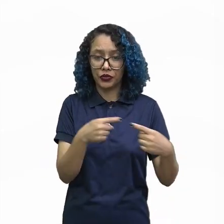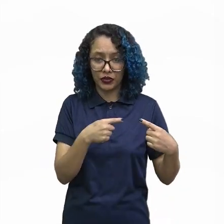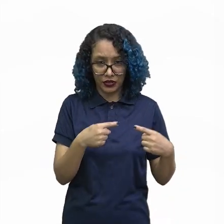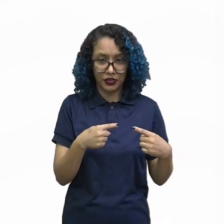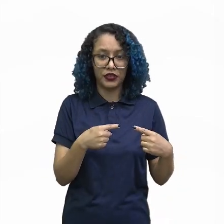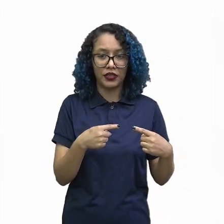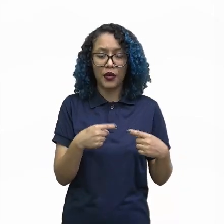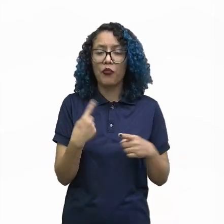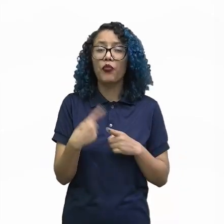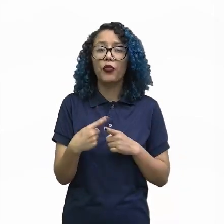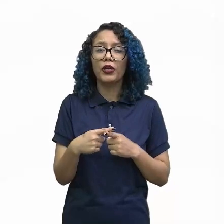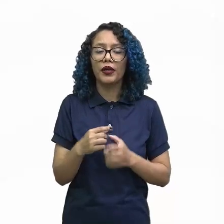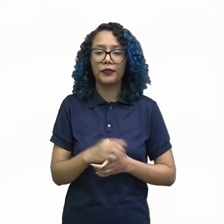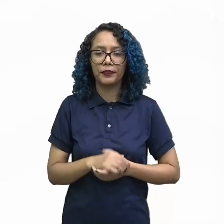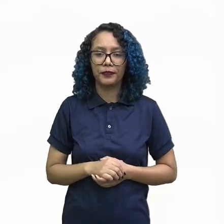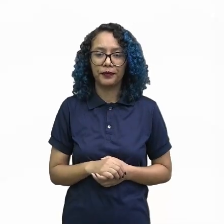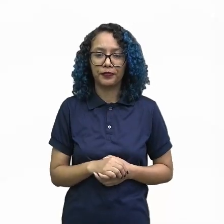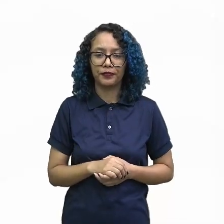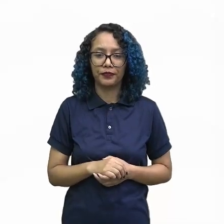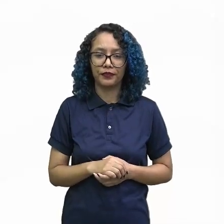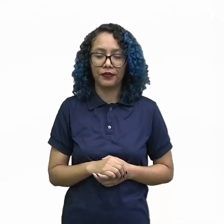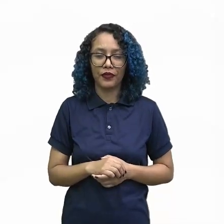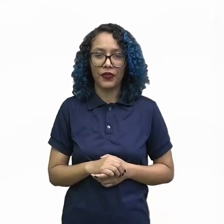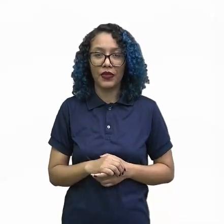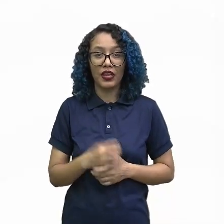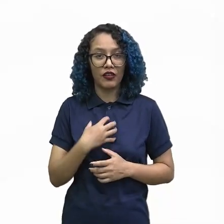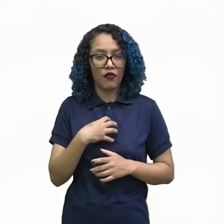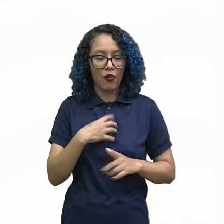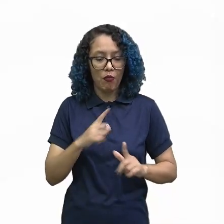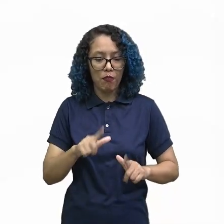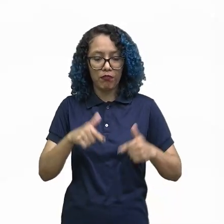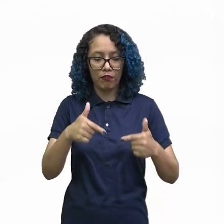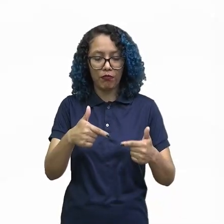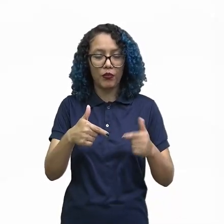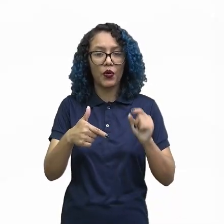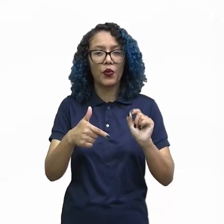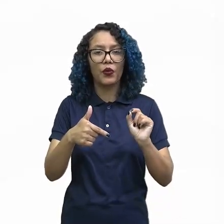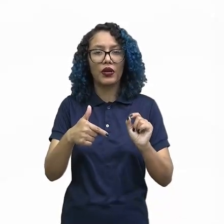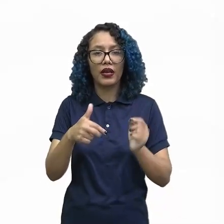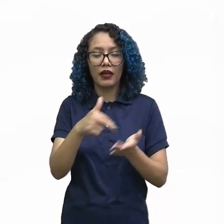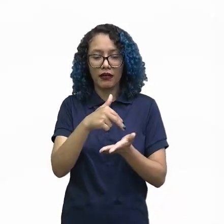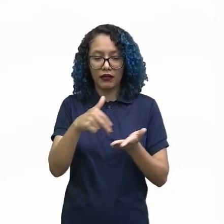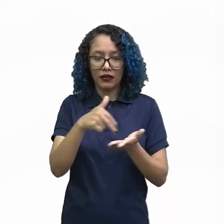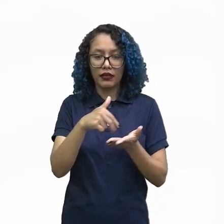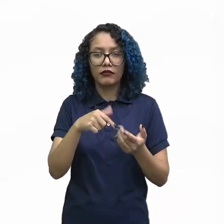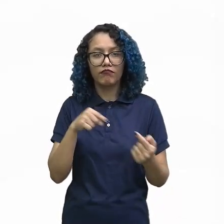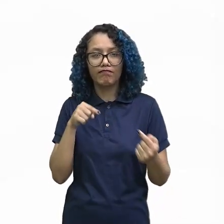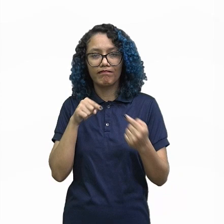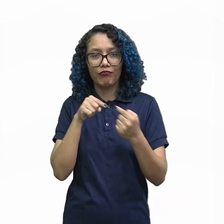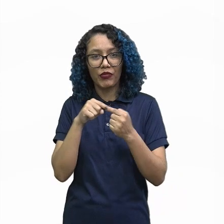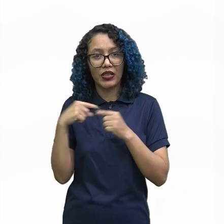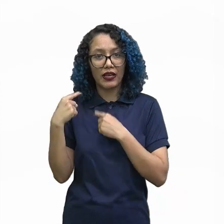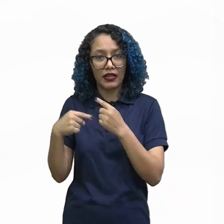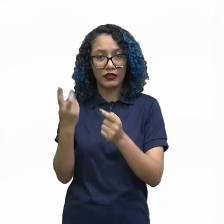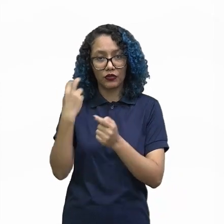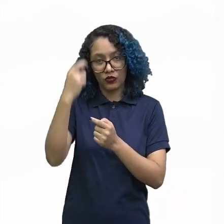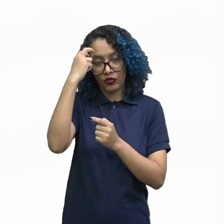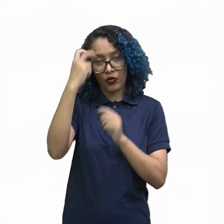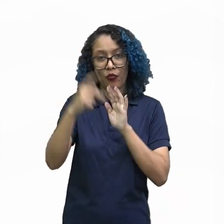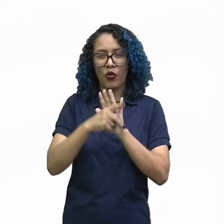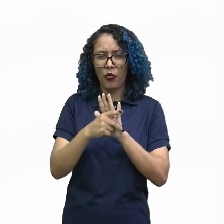política, porque essas manifestações, lembra que a gente viu que a dança, ela traz a questão da herança cultural de um